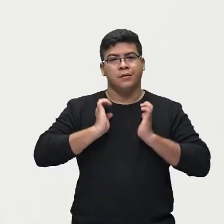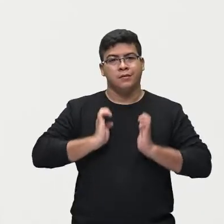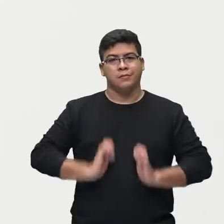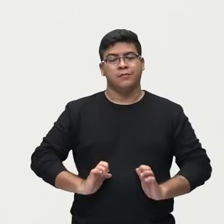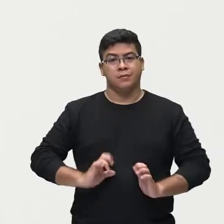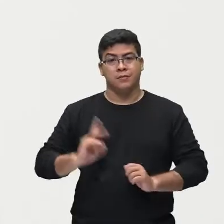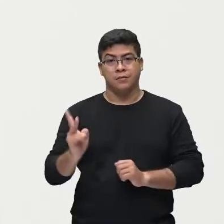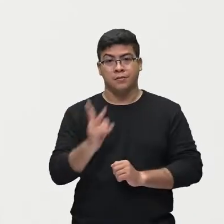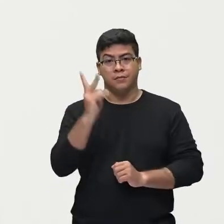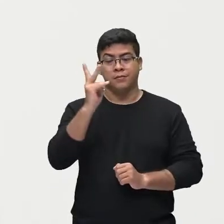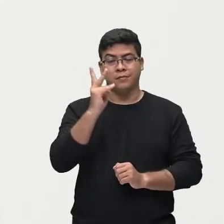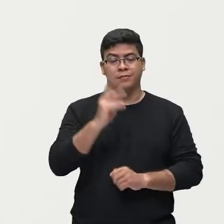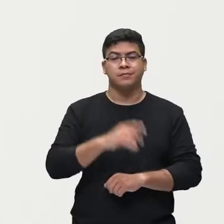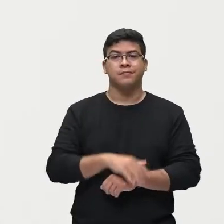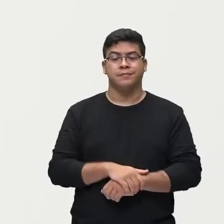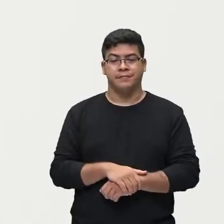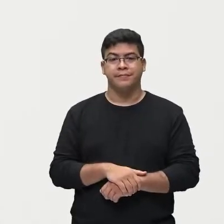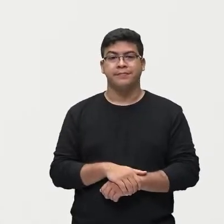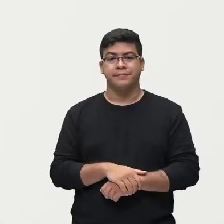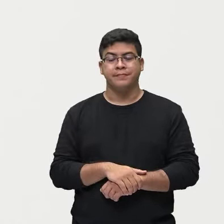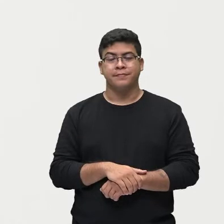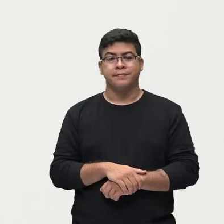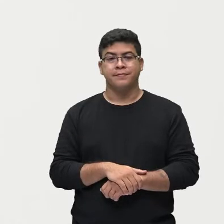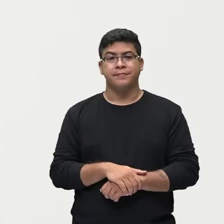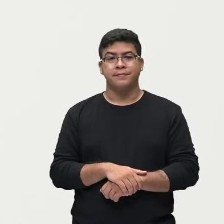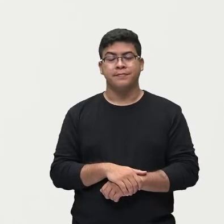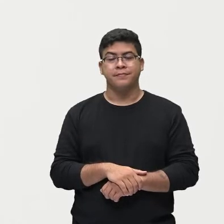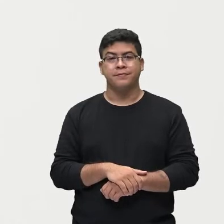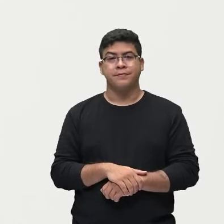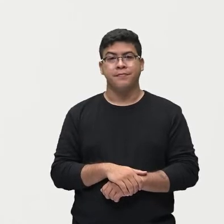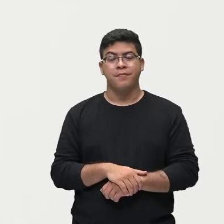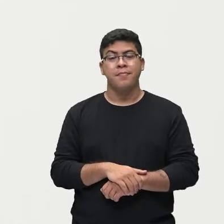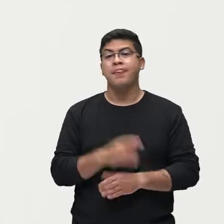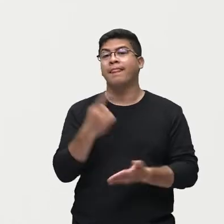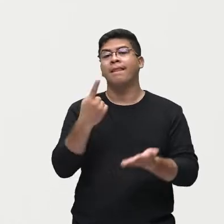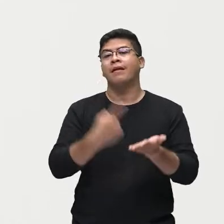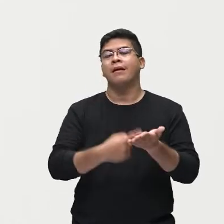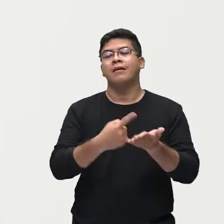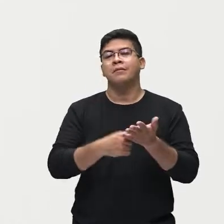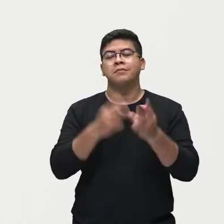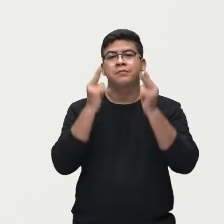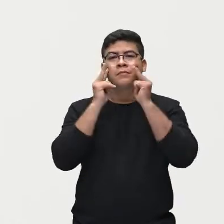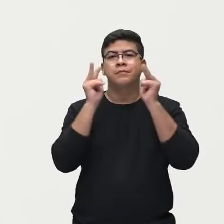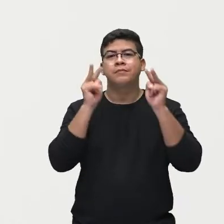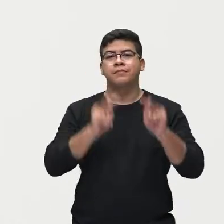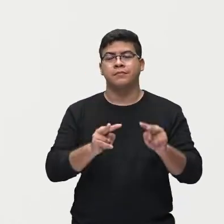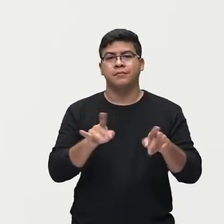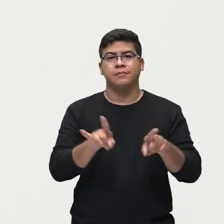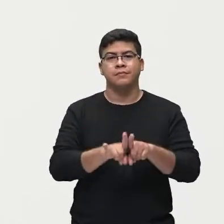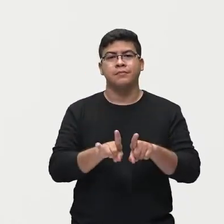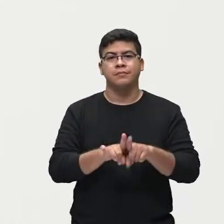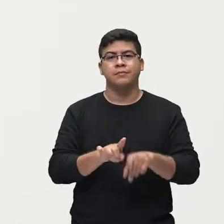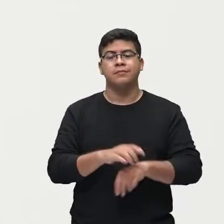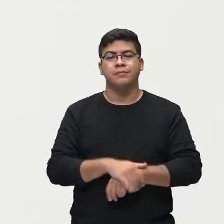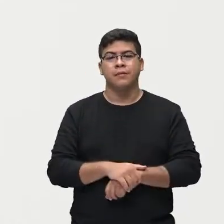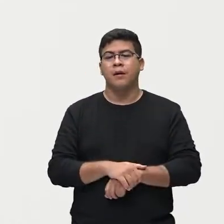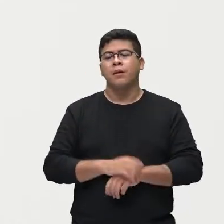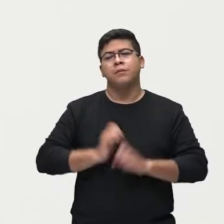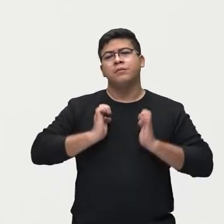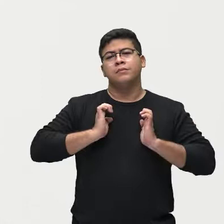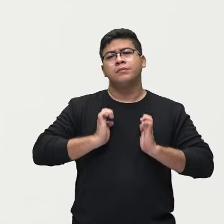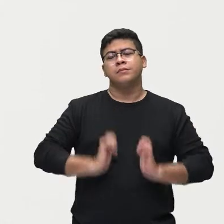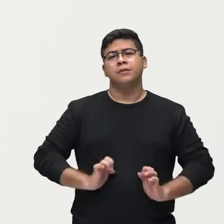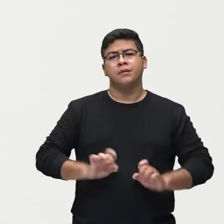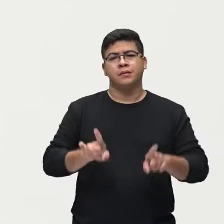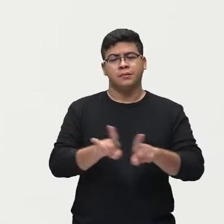Vamos lá então. No primeiro momento, eu quero te convidar a olhar para a dimensão dos princípios éticos e